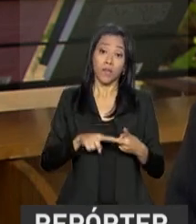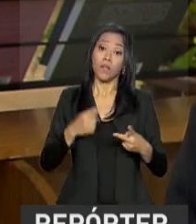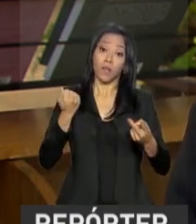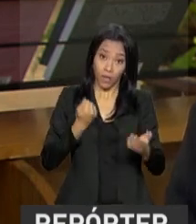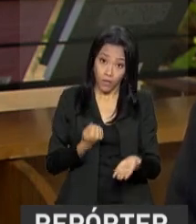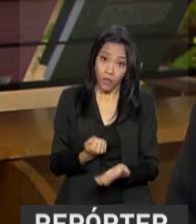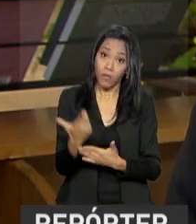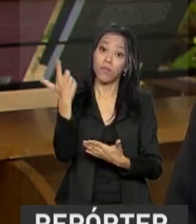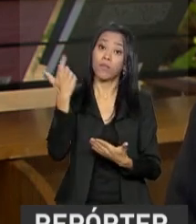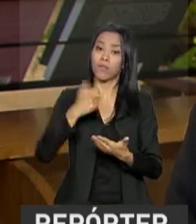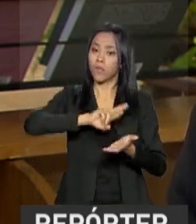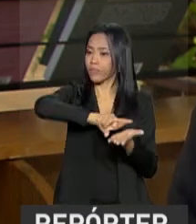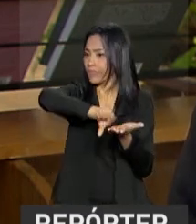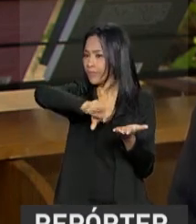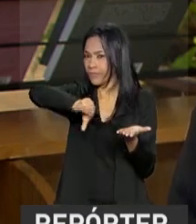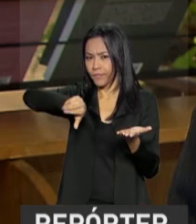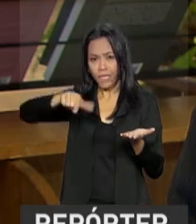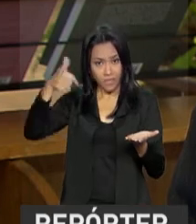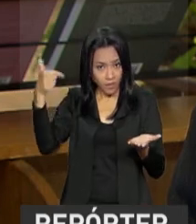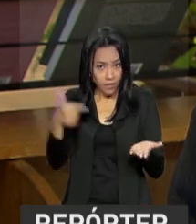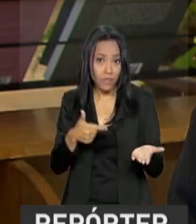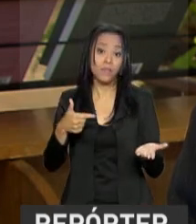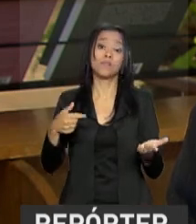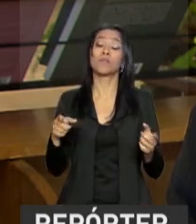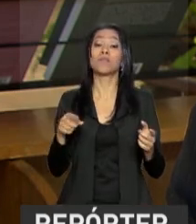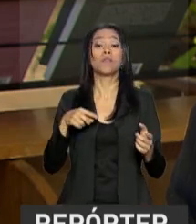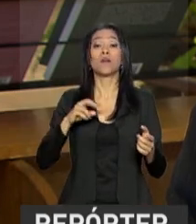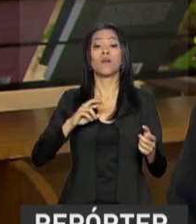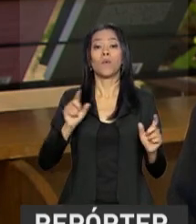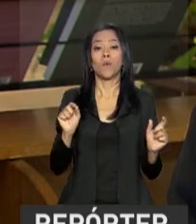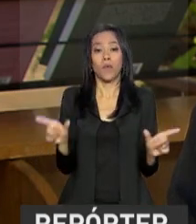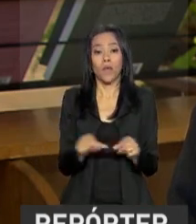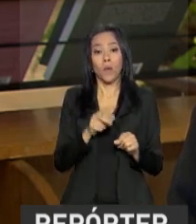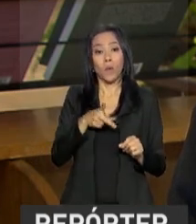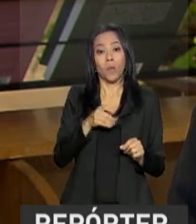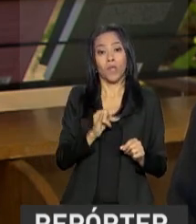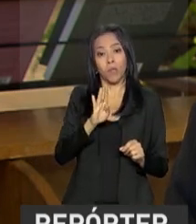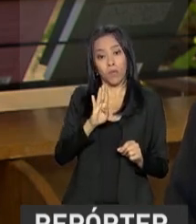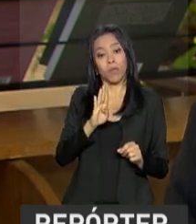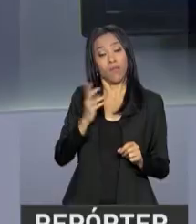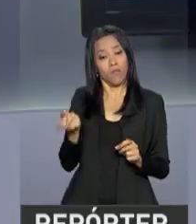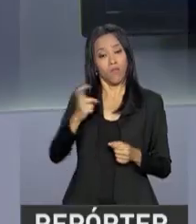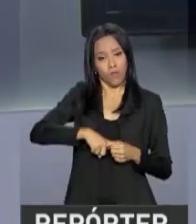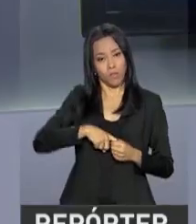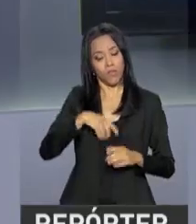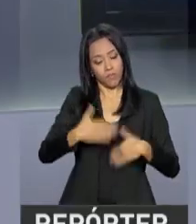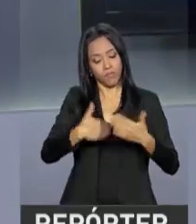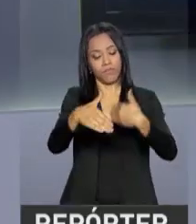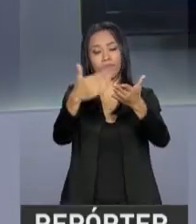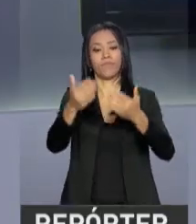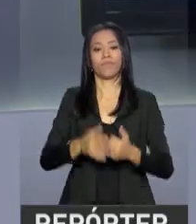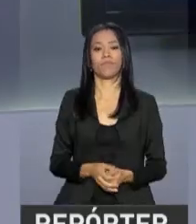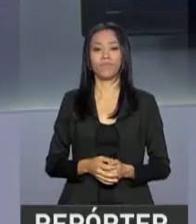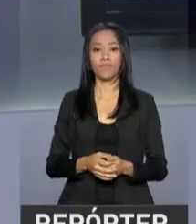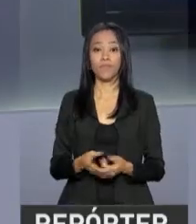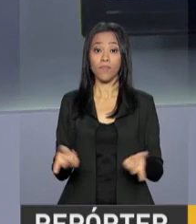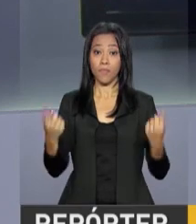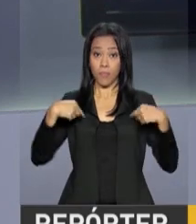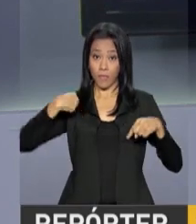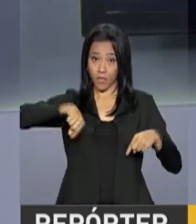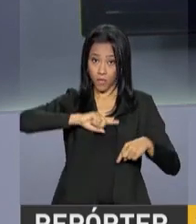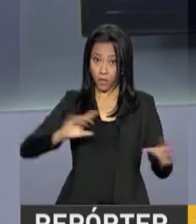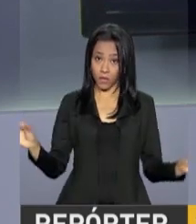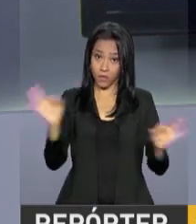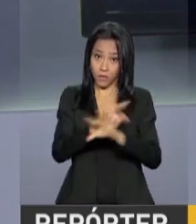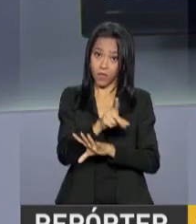compras de bens e serviços isso faz com que o pib é volte a crescer e nós ficamos por aqui